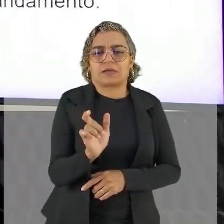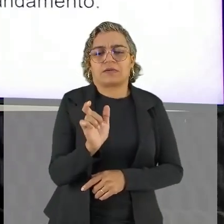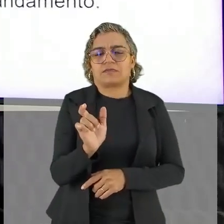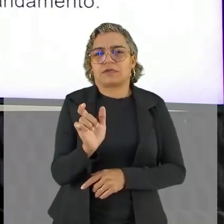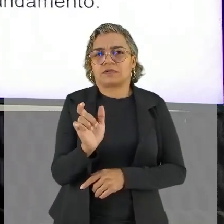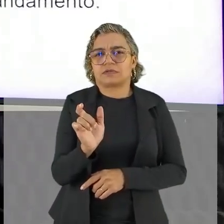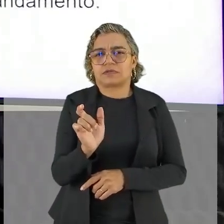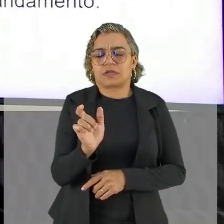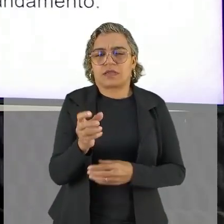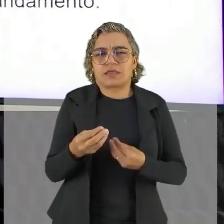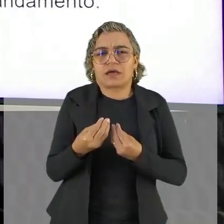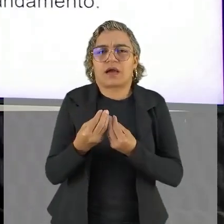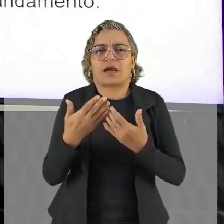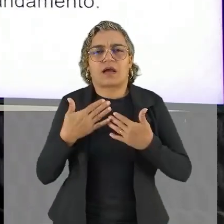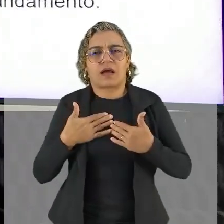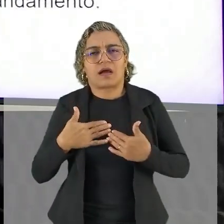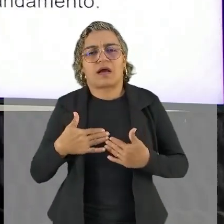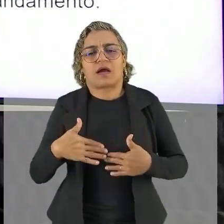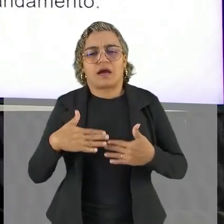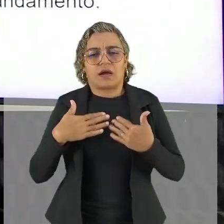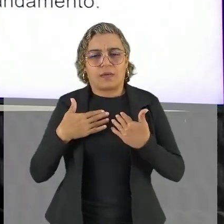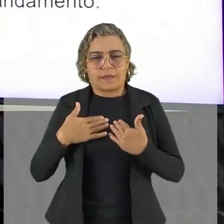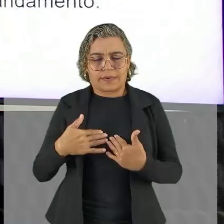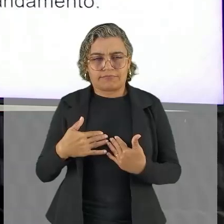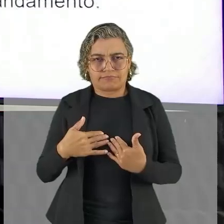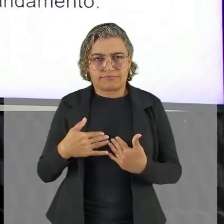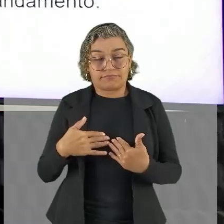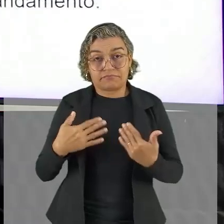uma suavização, um eufemismo.